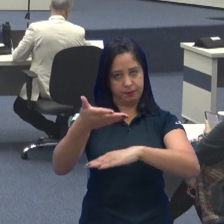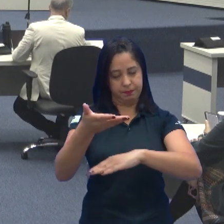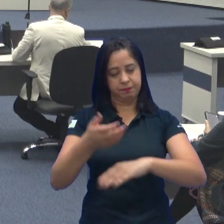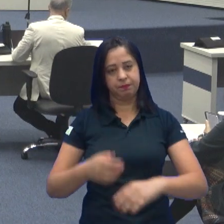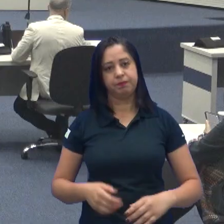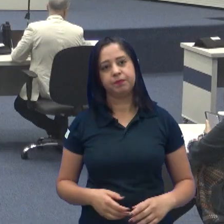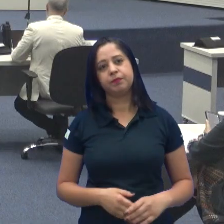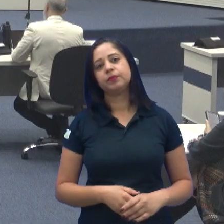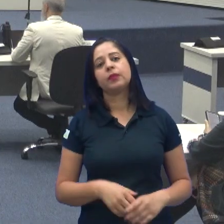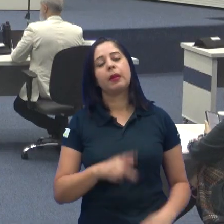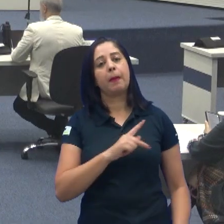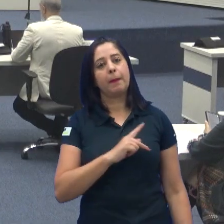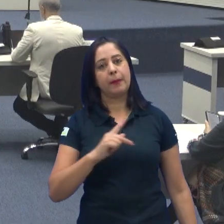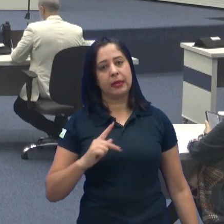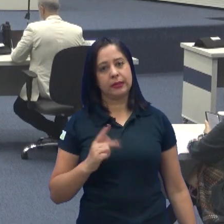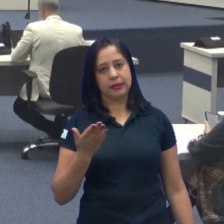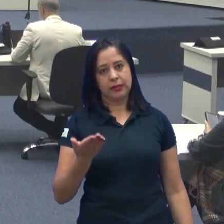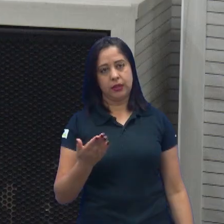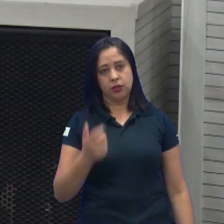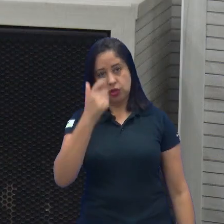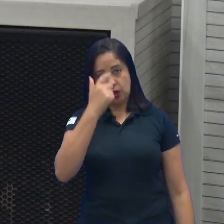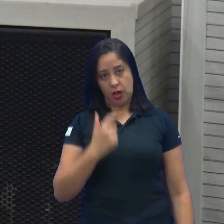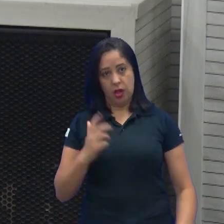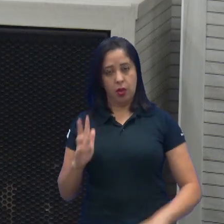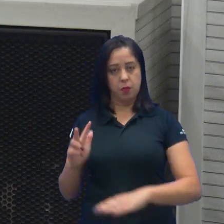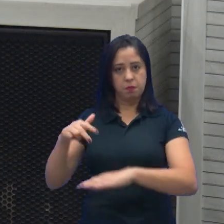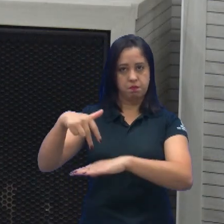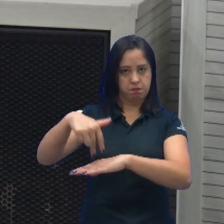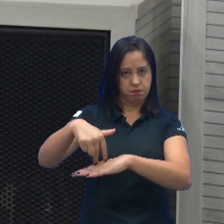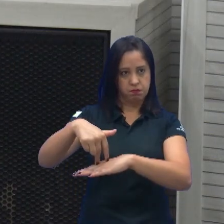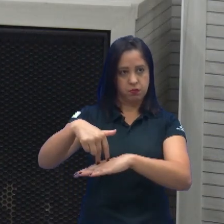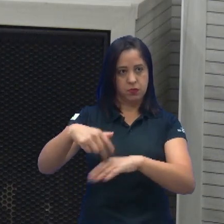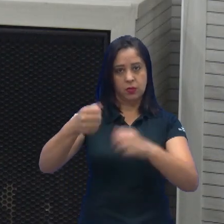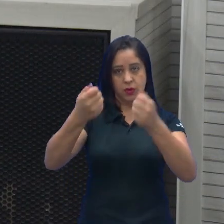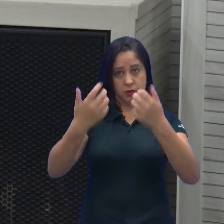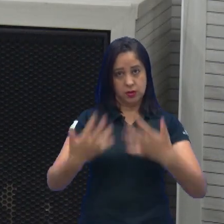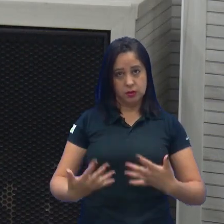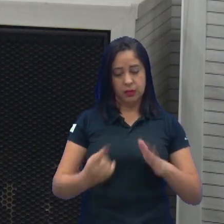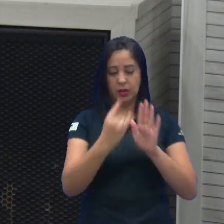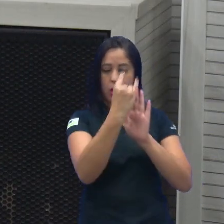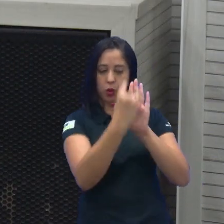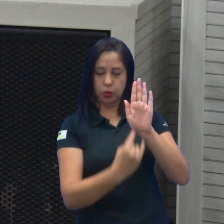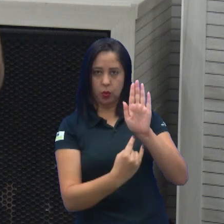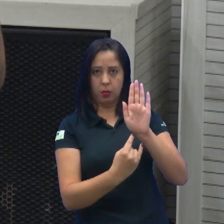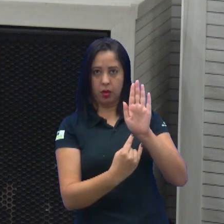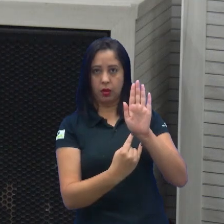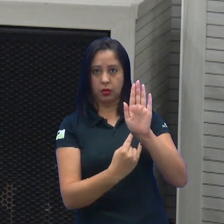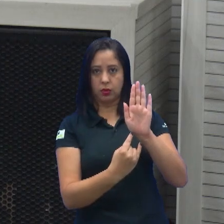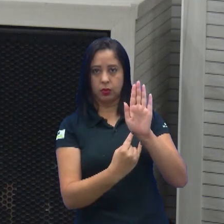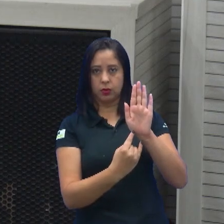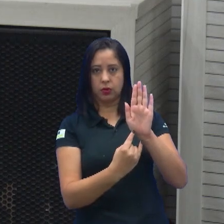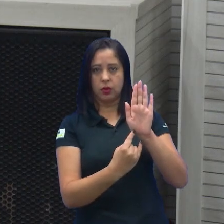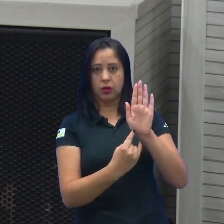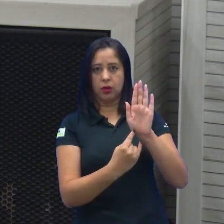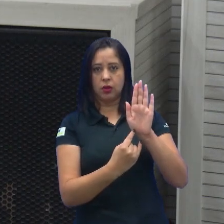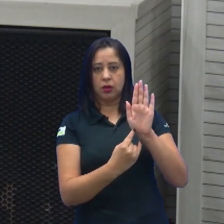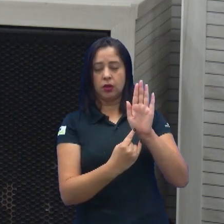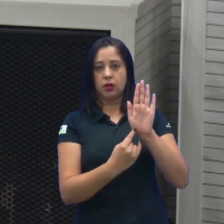Senhor presidente, eu venho falar desse requerimento do vereador, inclusive votei favorável, que